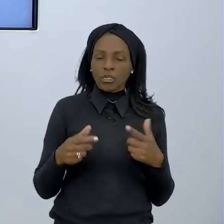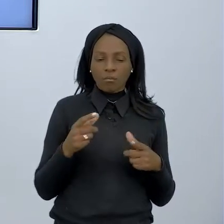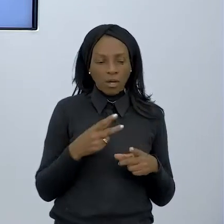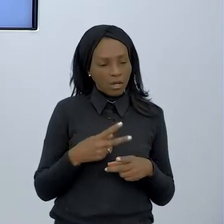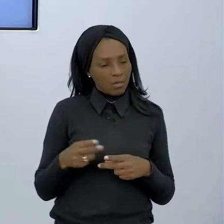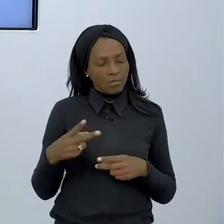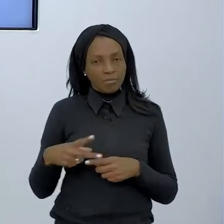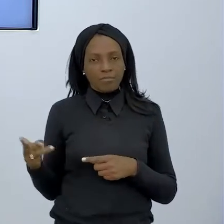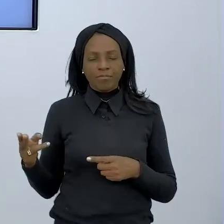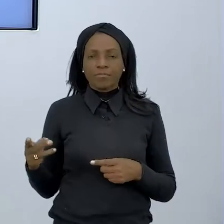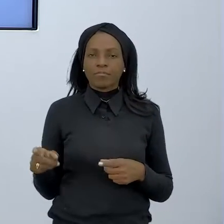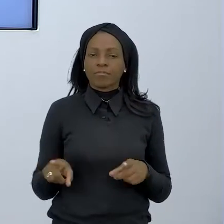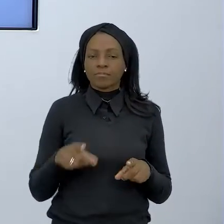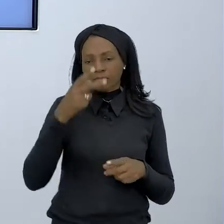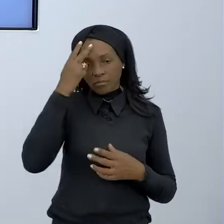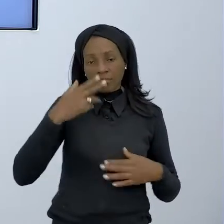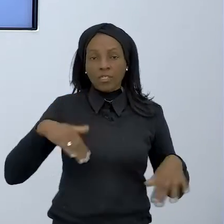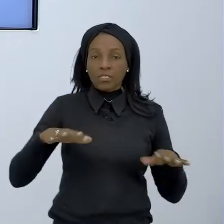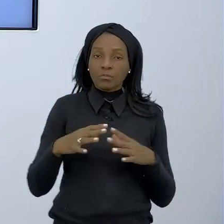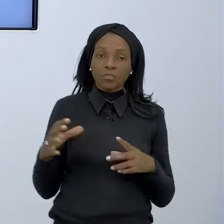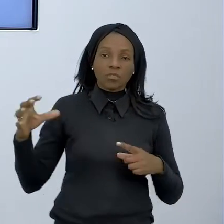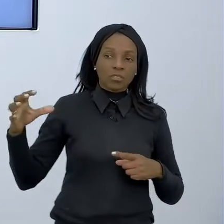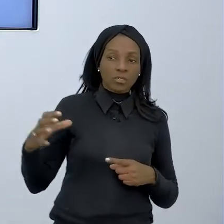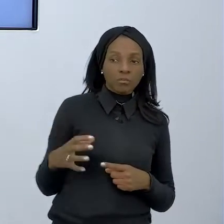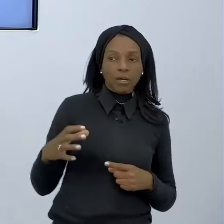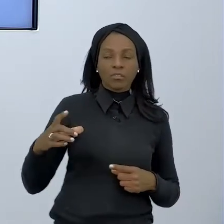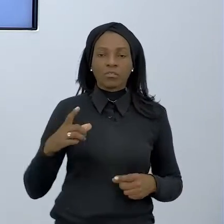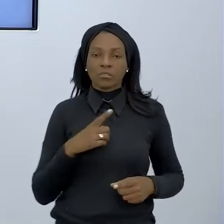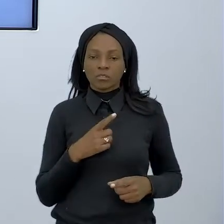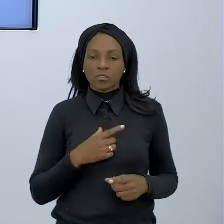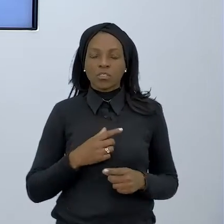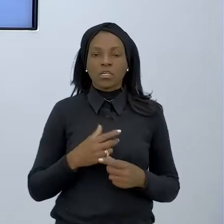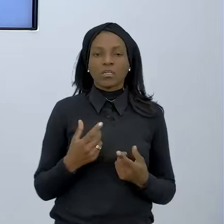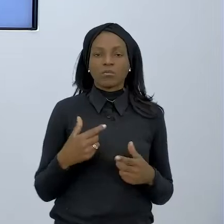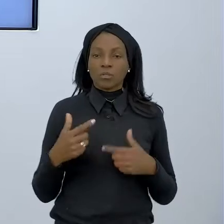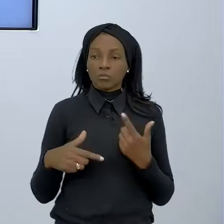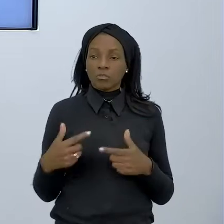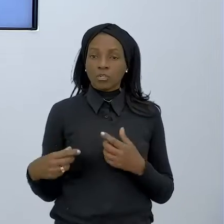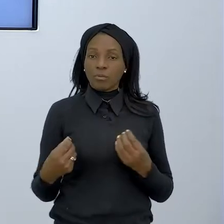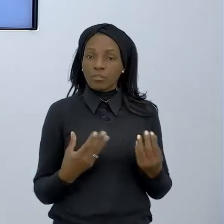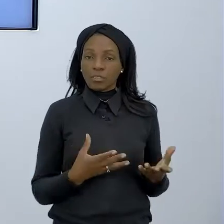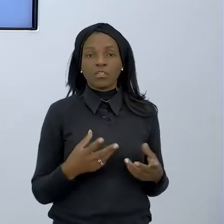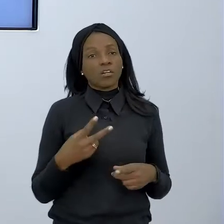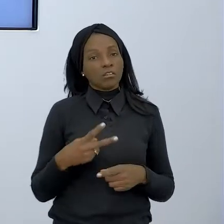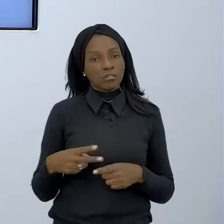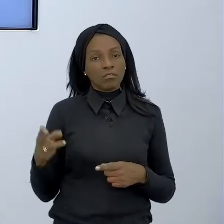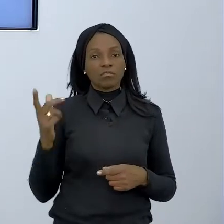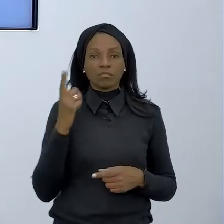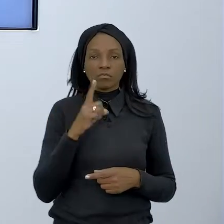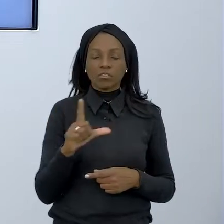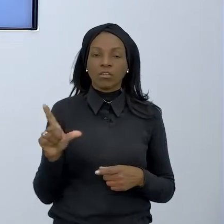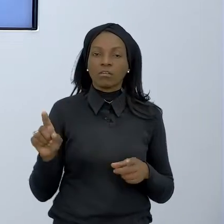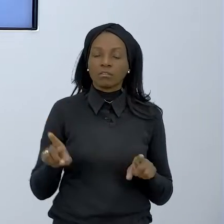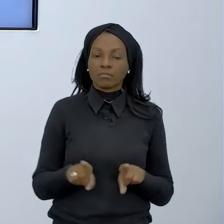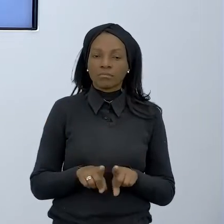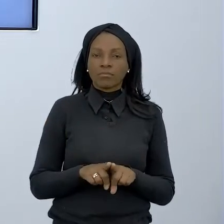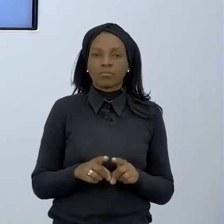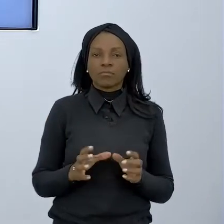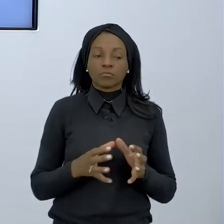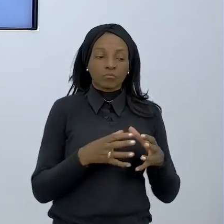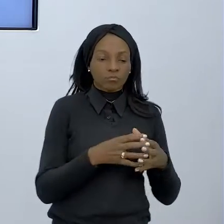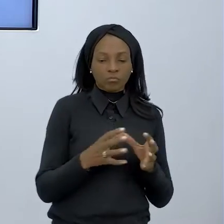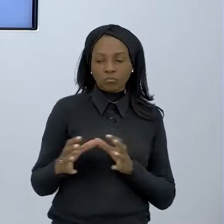ganham as pessoas impactadas por esses serviços, ganham as